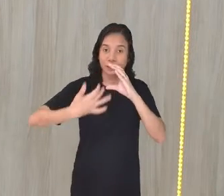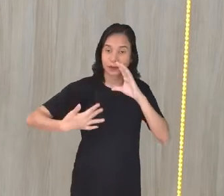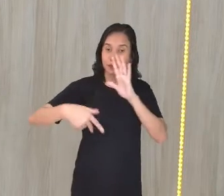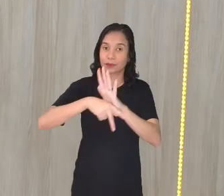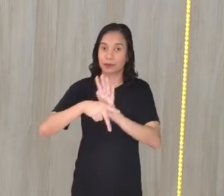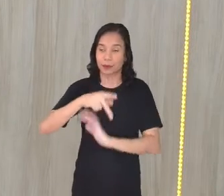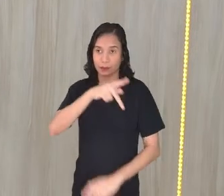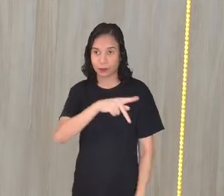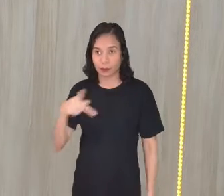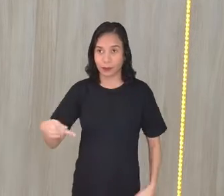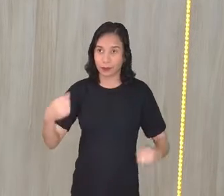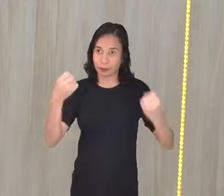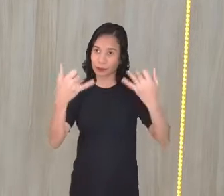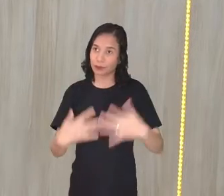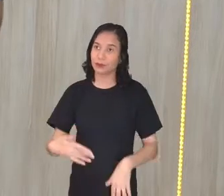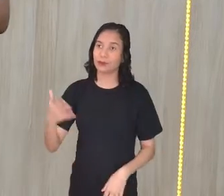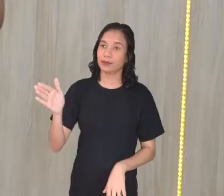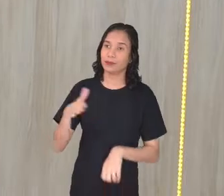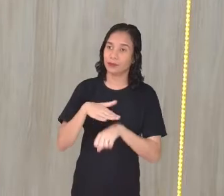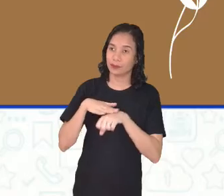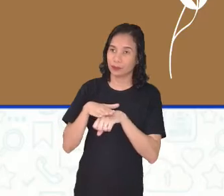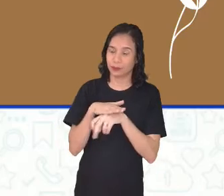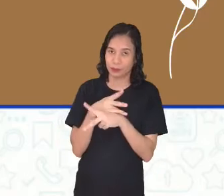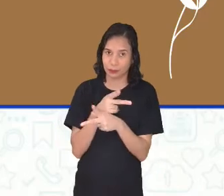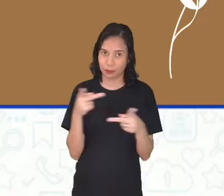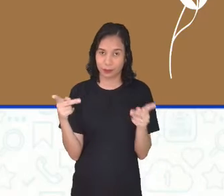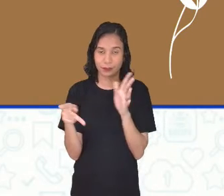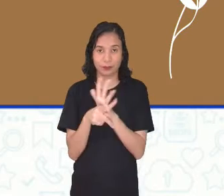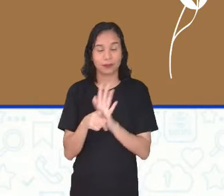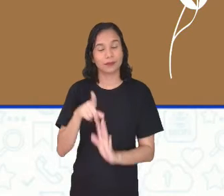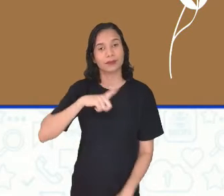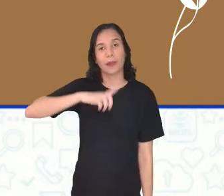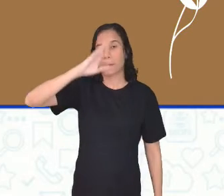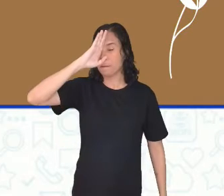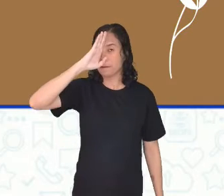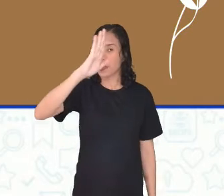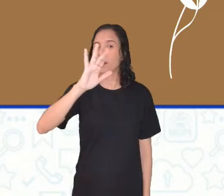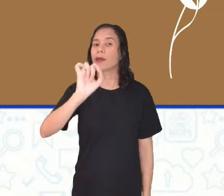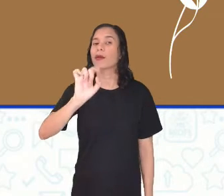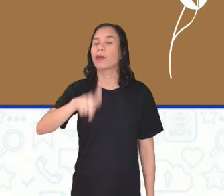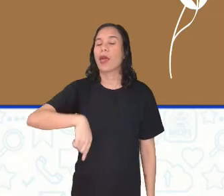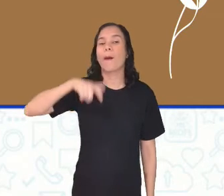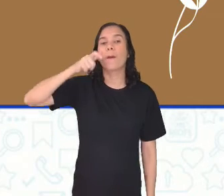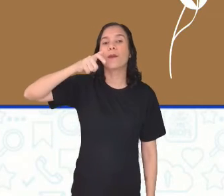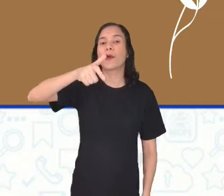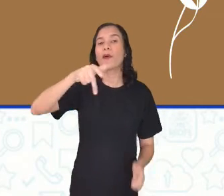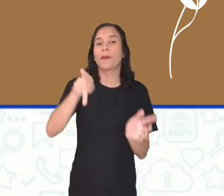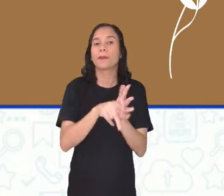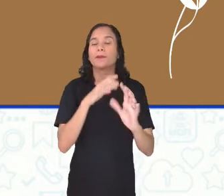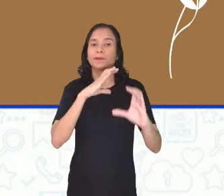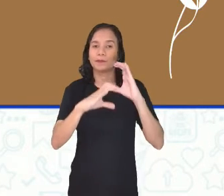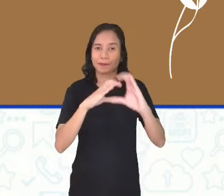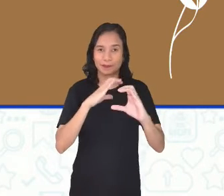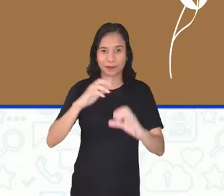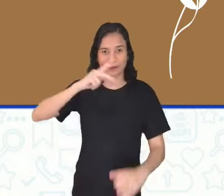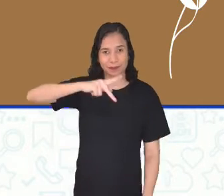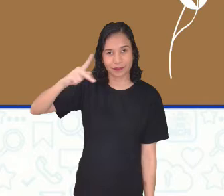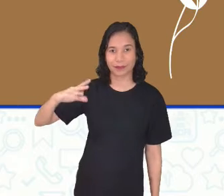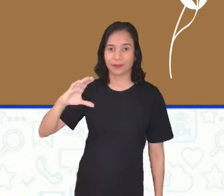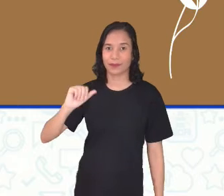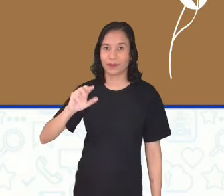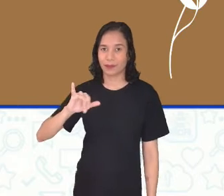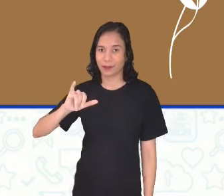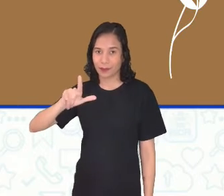Camille já estamos conversando com vocês. Uma das principais diferenças é a intenção comunicativa, como a professora Camille estava até